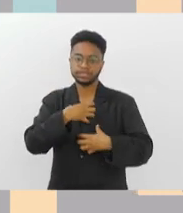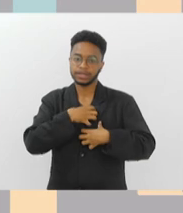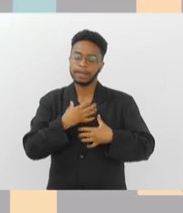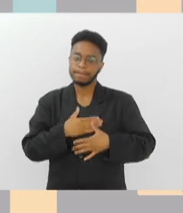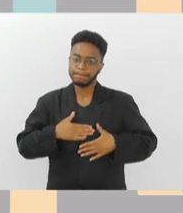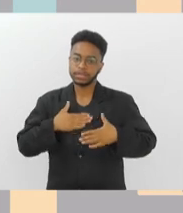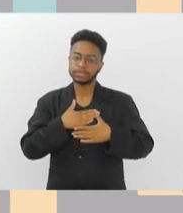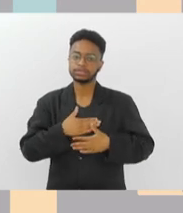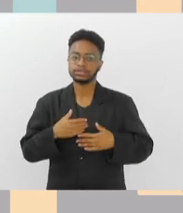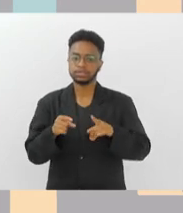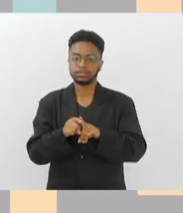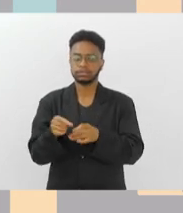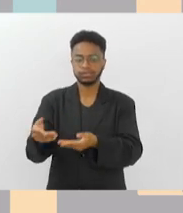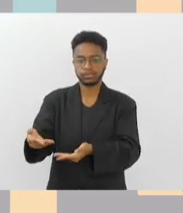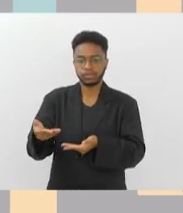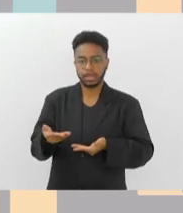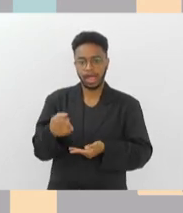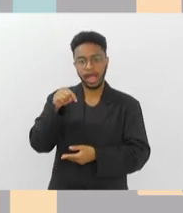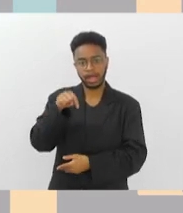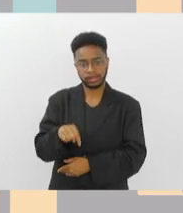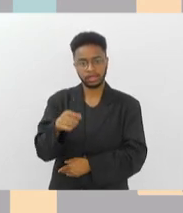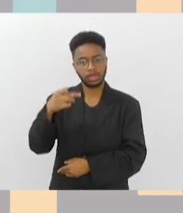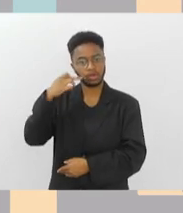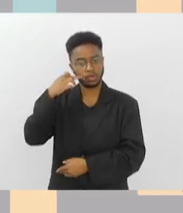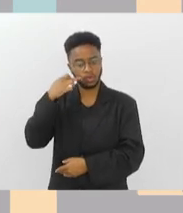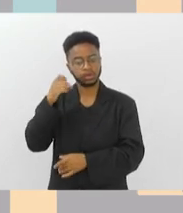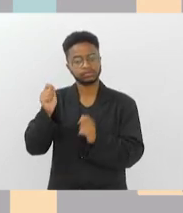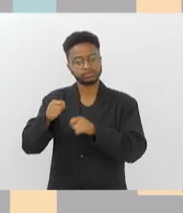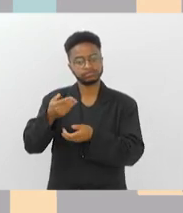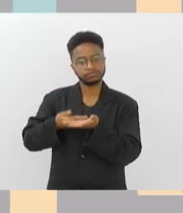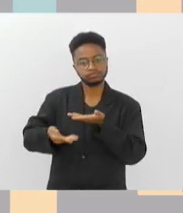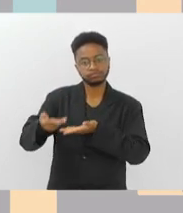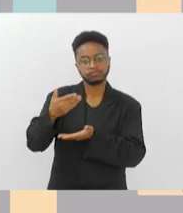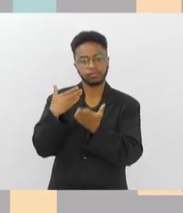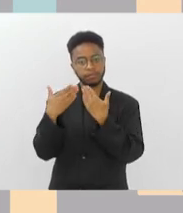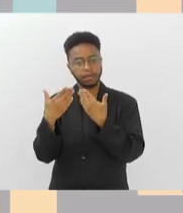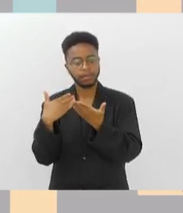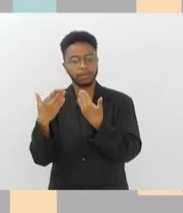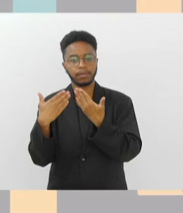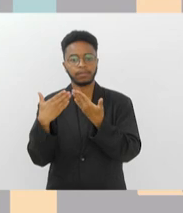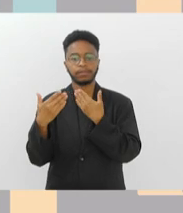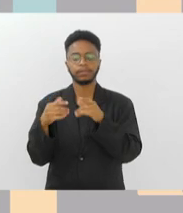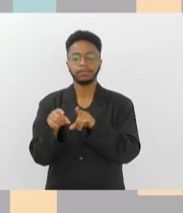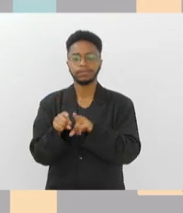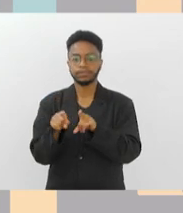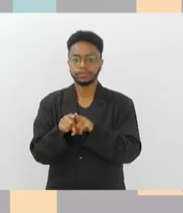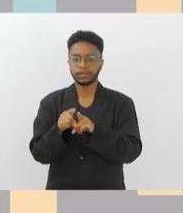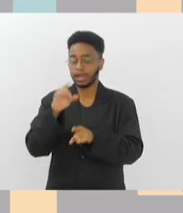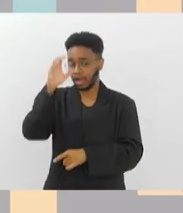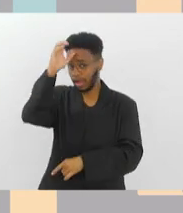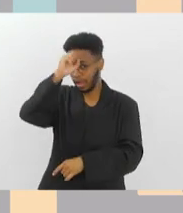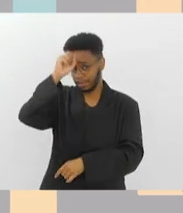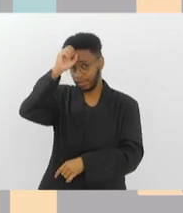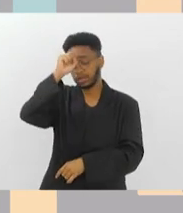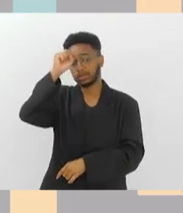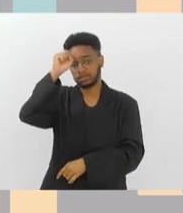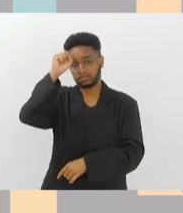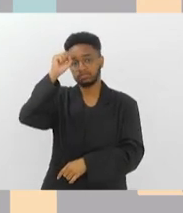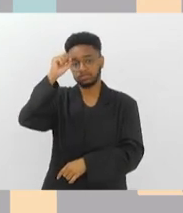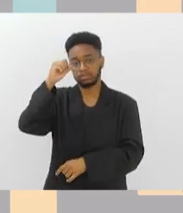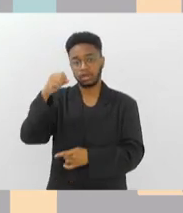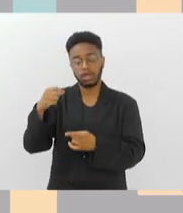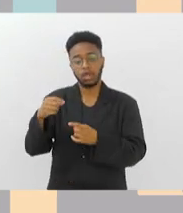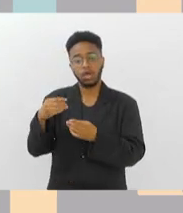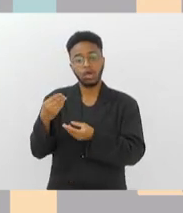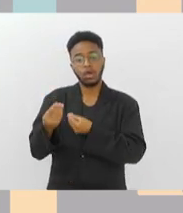receber-lhe aqui em Luanda e em Angola, para poder partilhar consigo e aprender também aquelas que são as